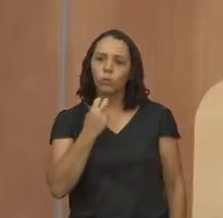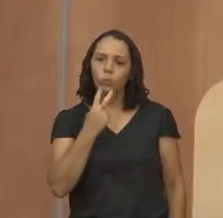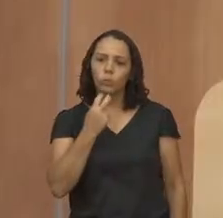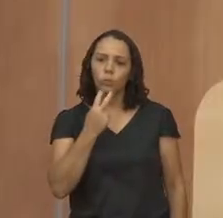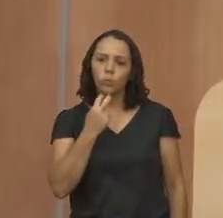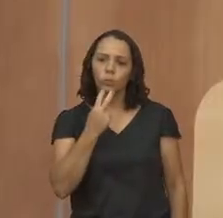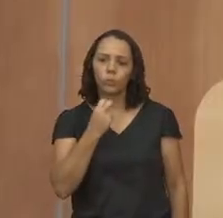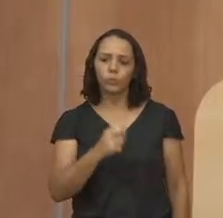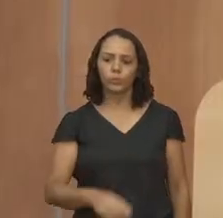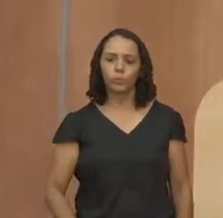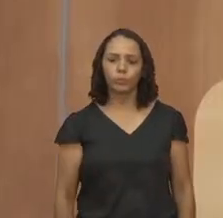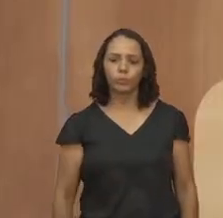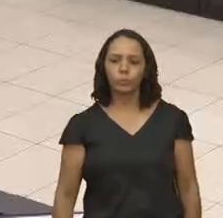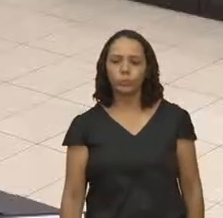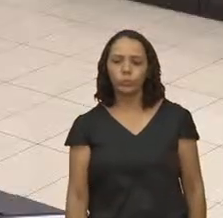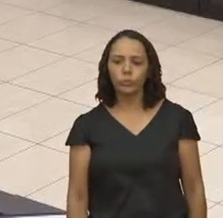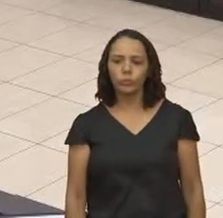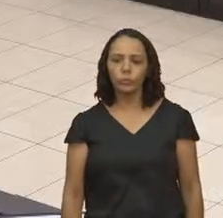Melo.